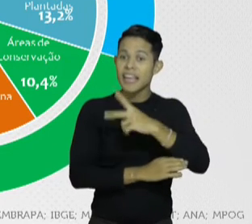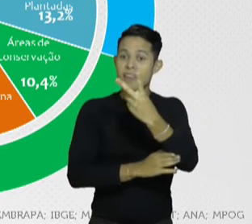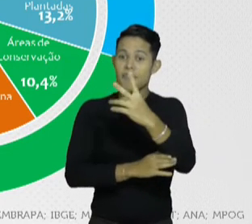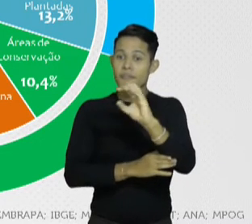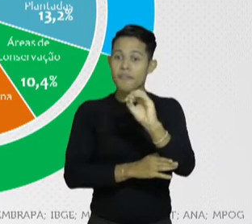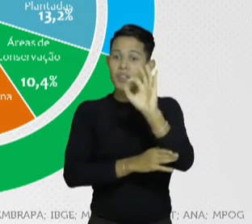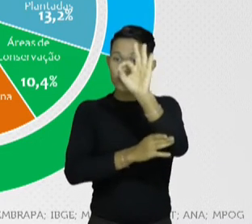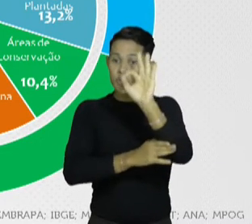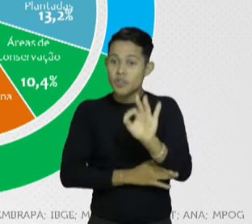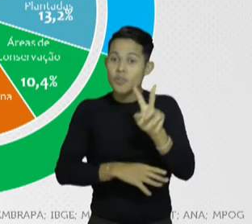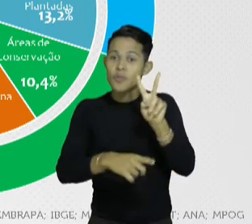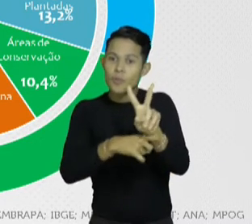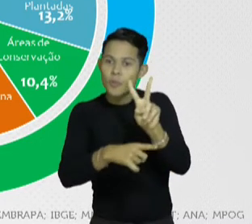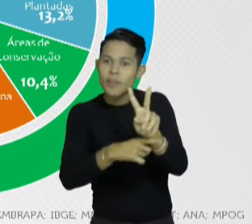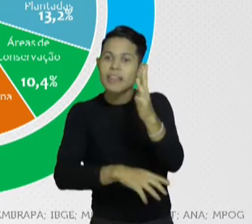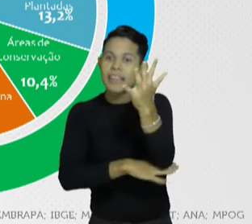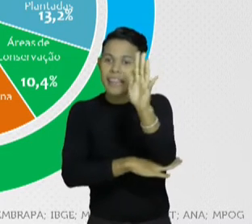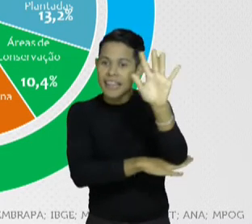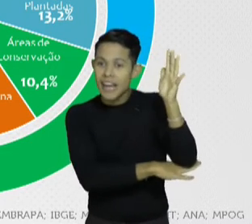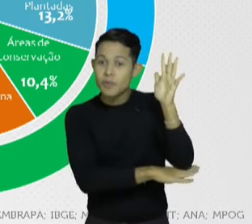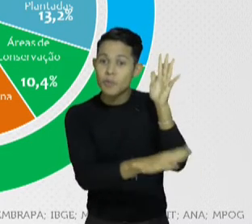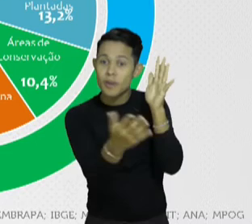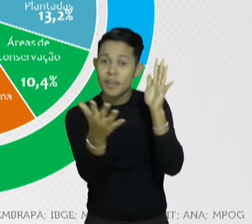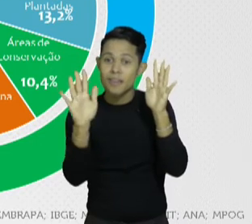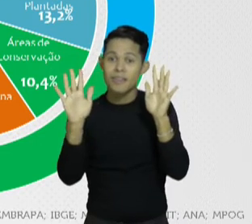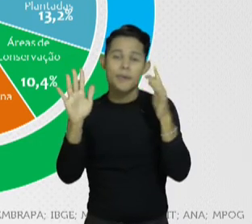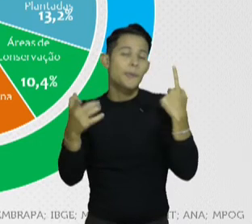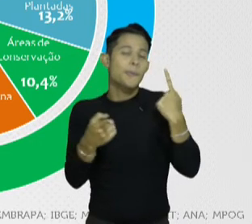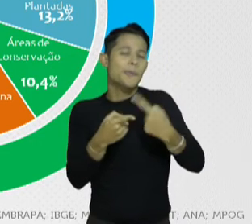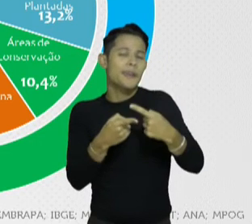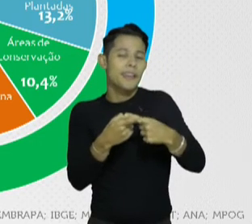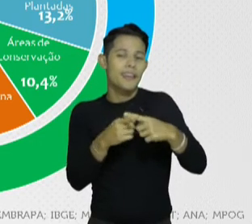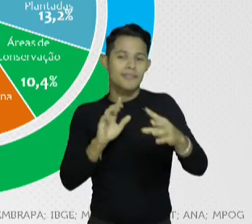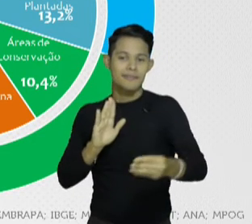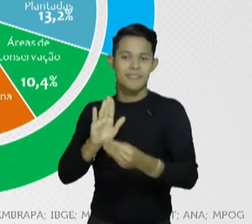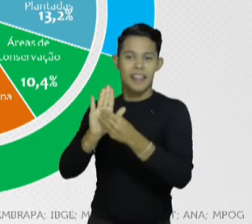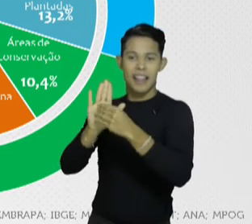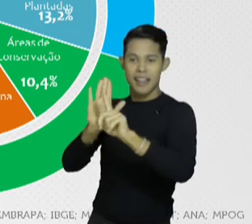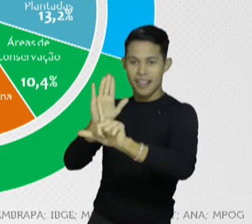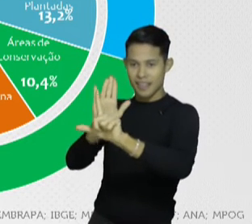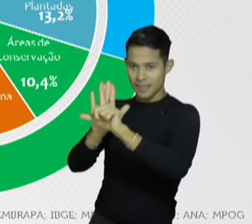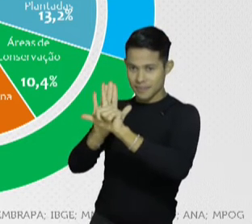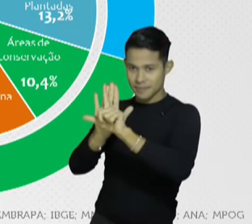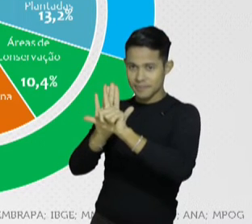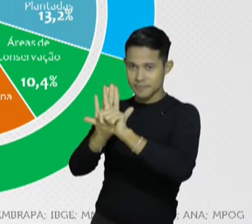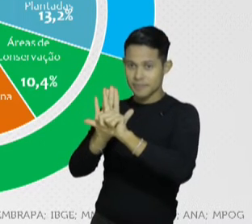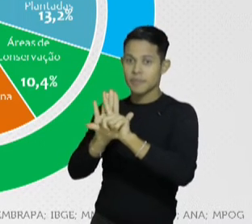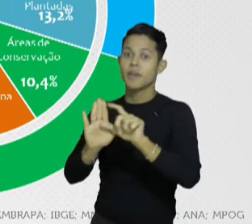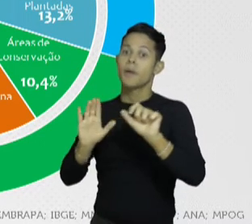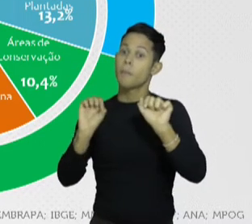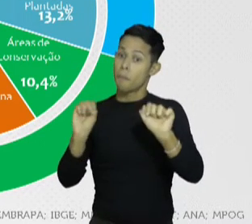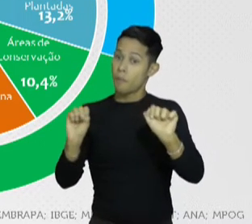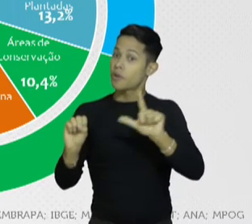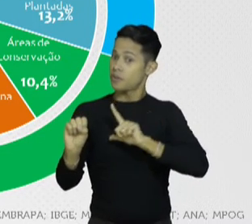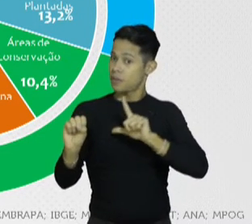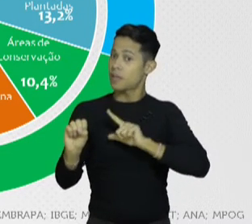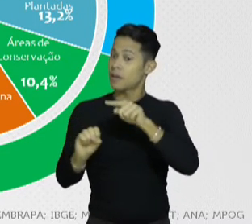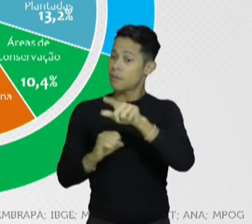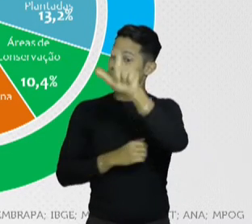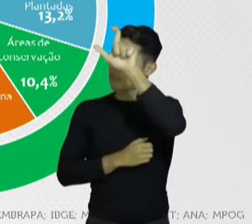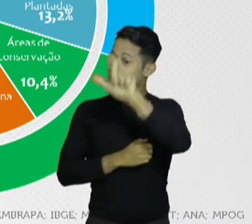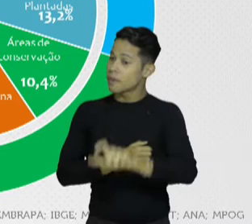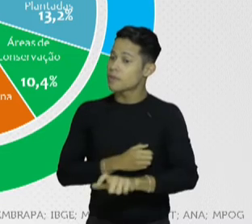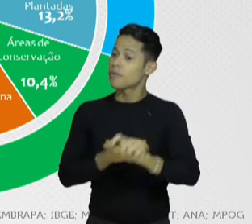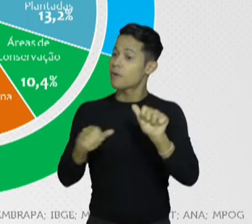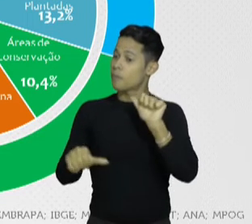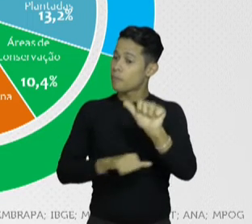de preservação ambiental isso é legislação pode ter um outro que burlou a legislação pode ter mas